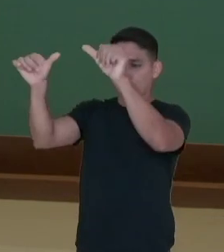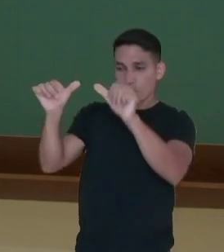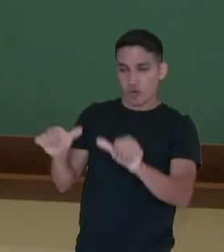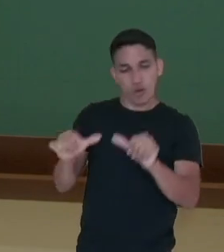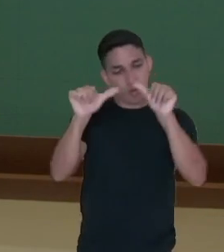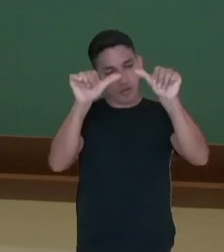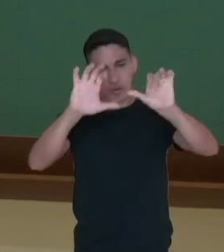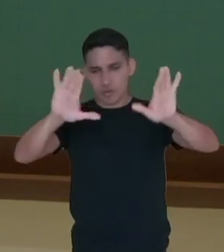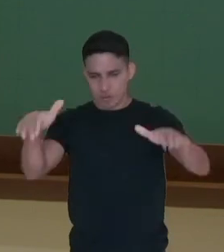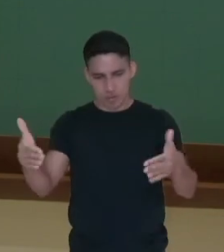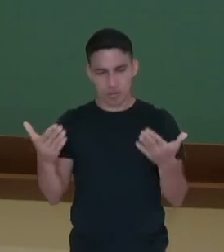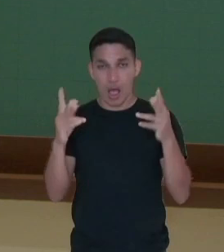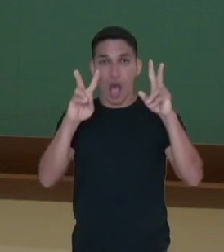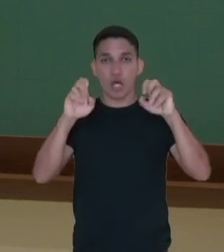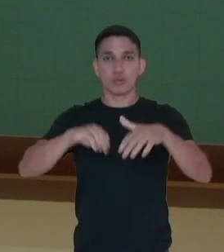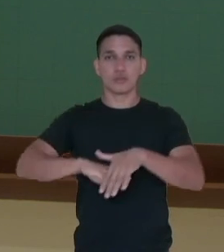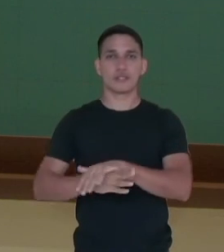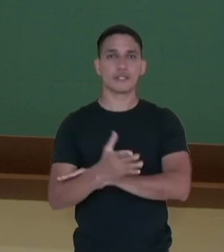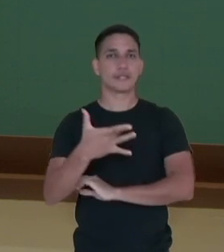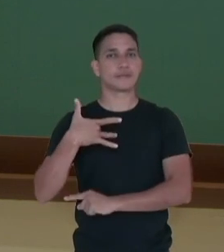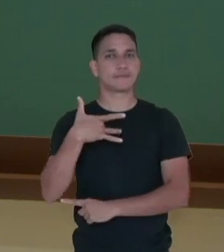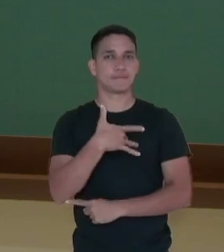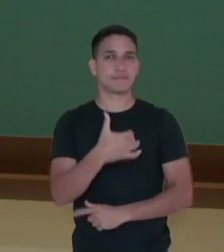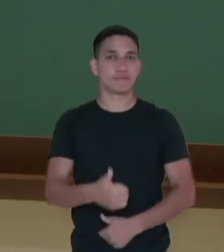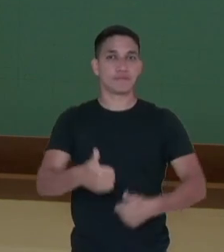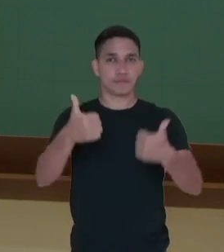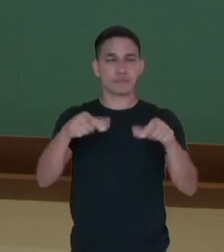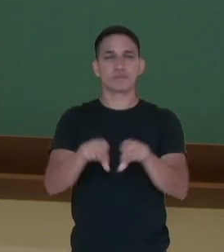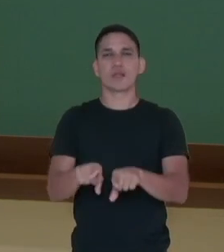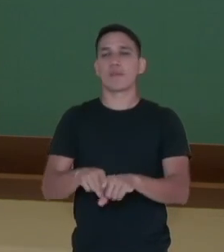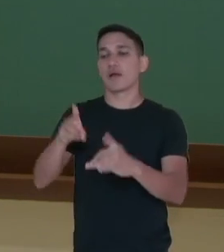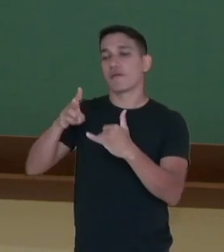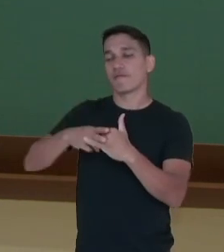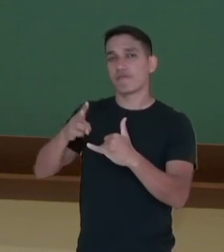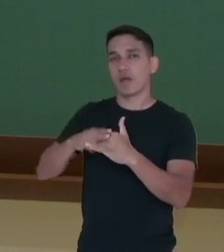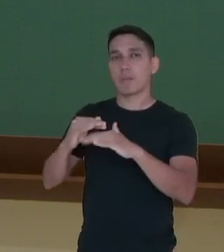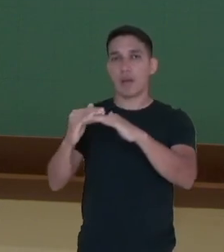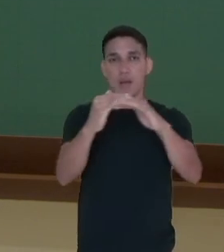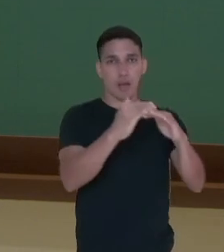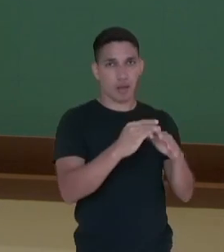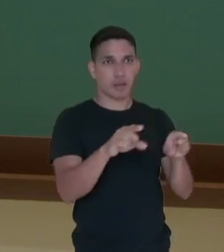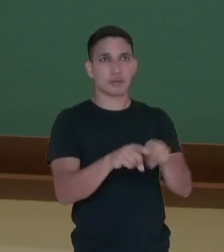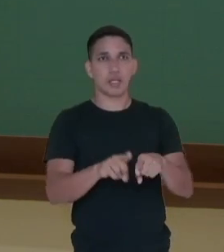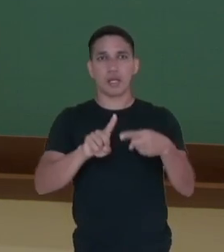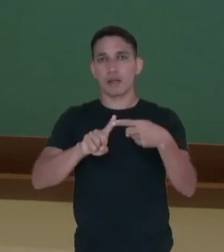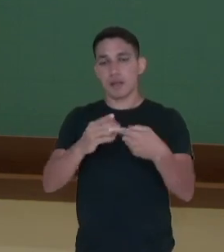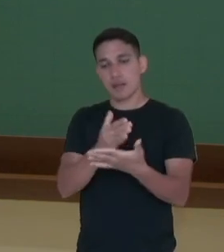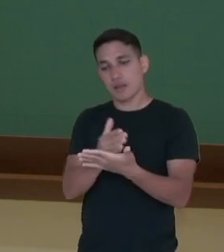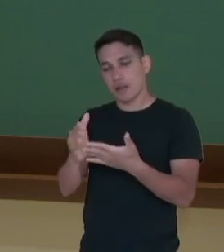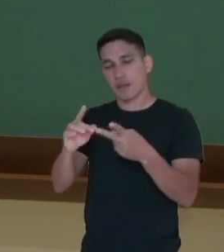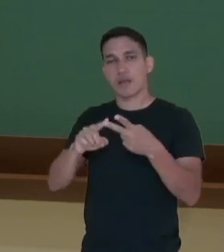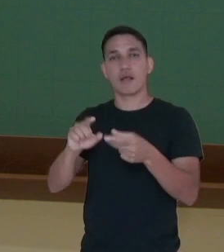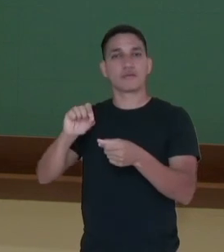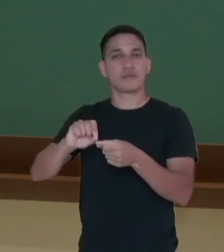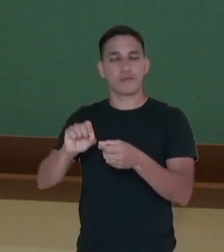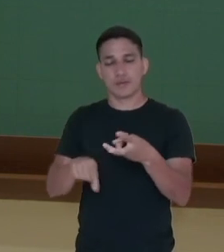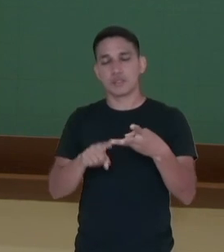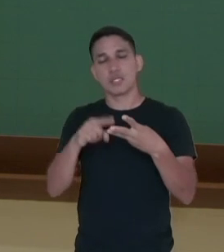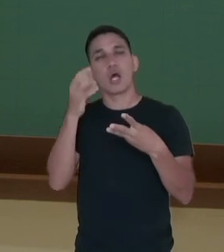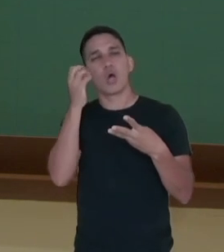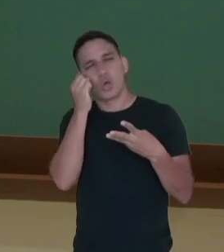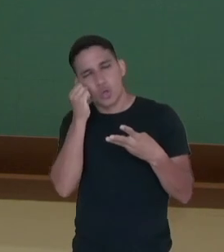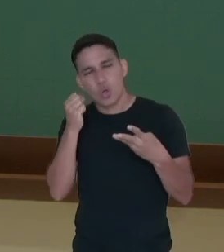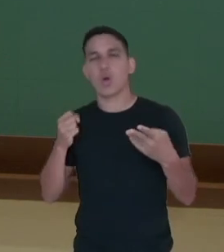hábitos saudáveis, emprego dos verbos irregulares empezar a ser e dormir no presente do